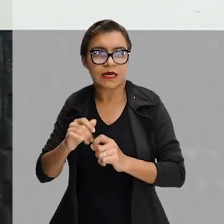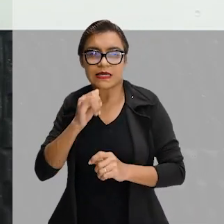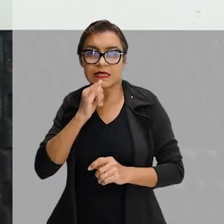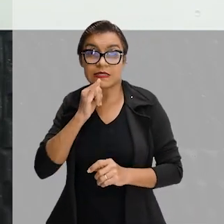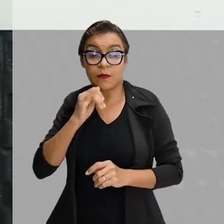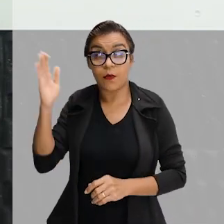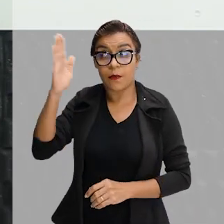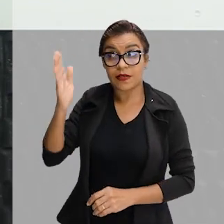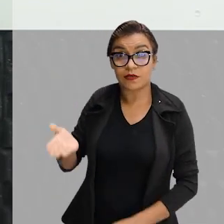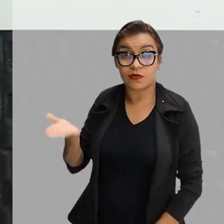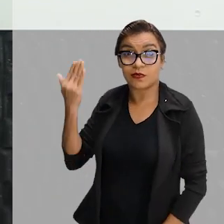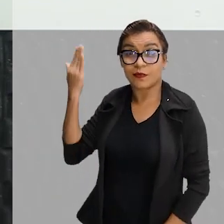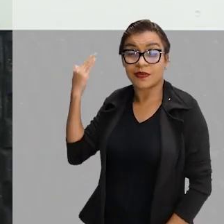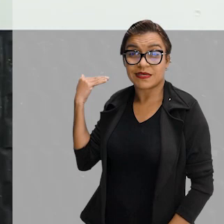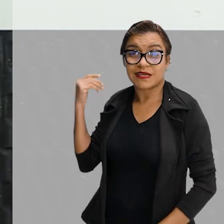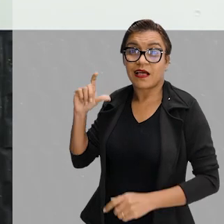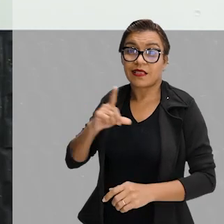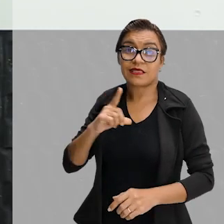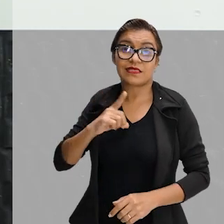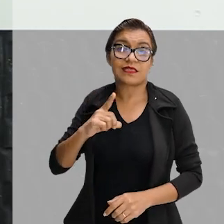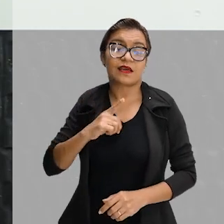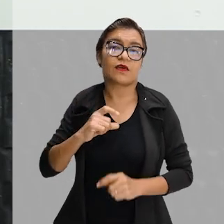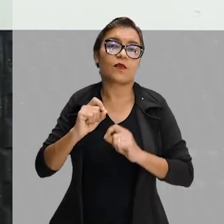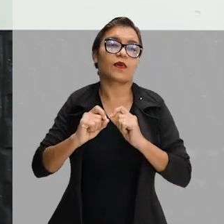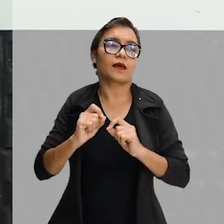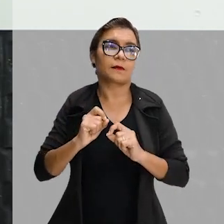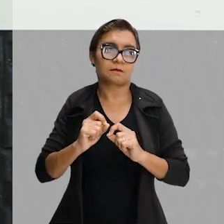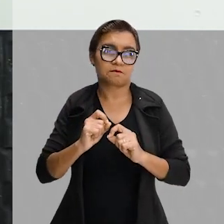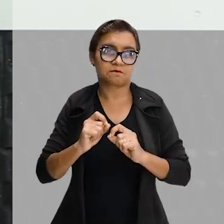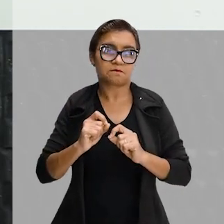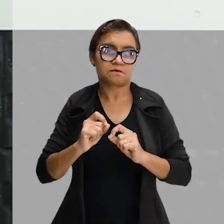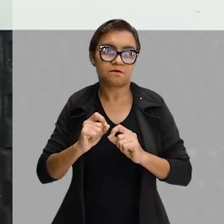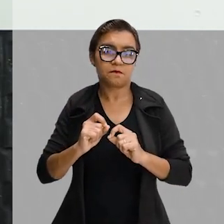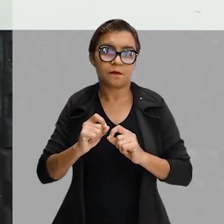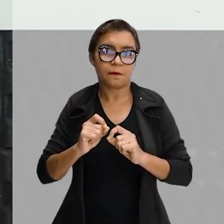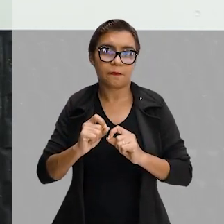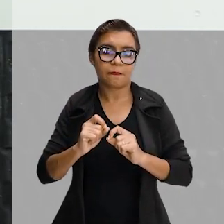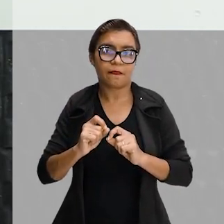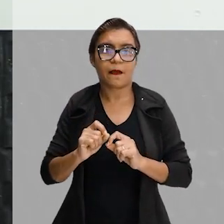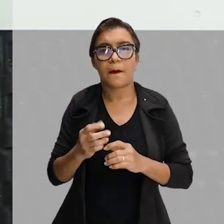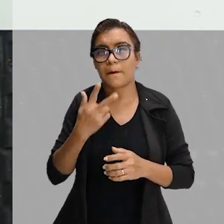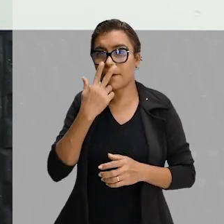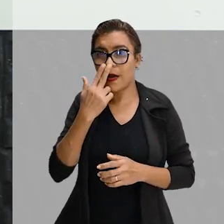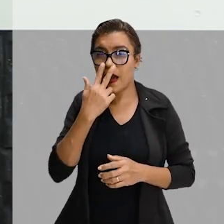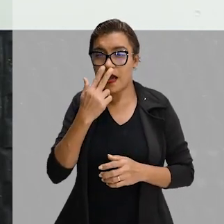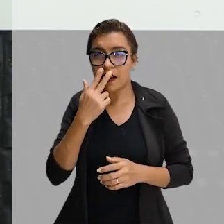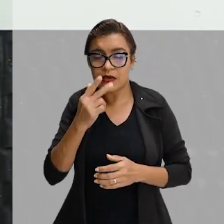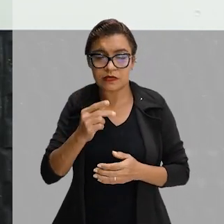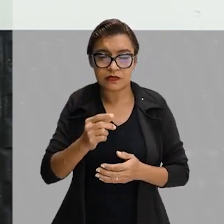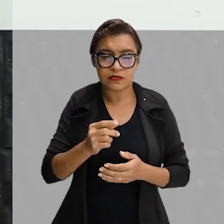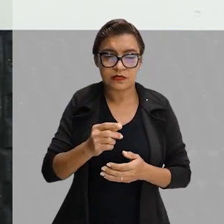fragmentados. Então, eu vou pensar aqui num Brasil chamado de arquipélagos.